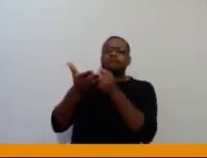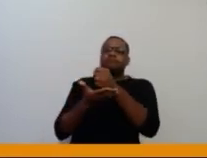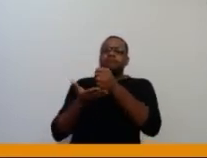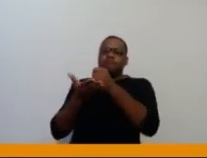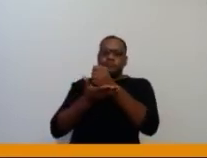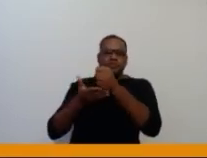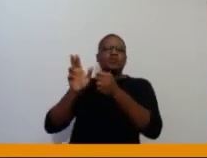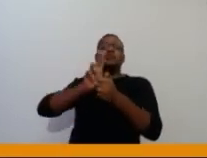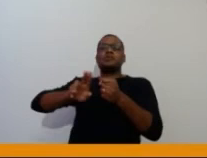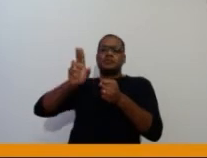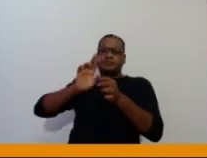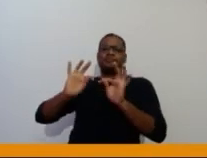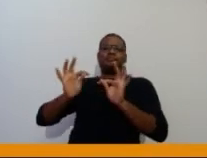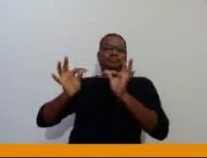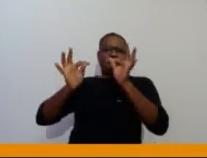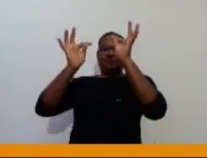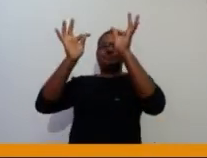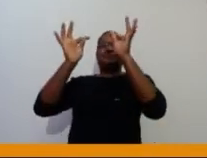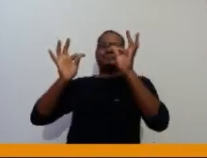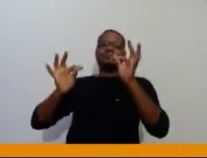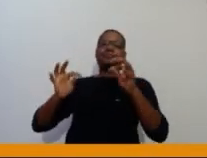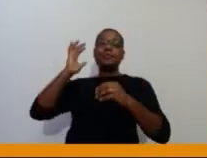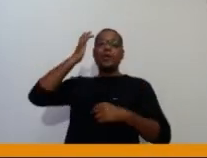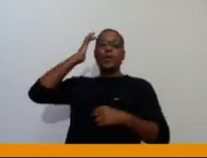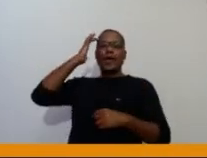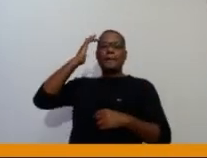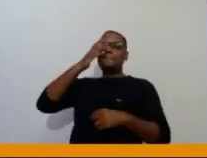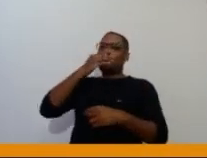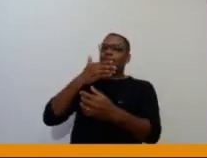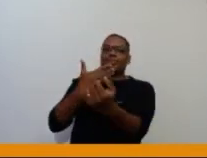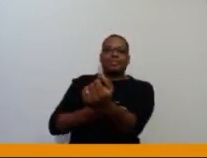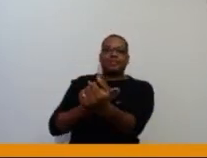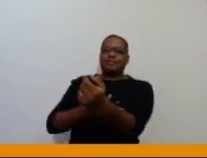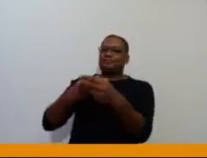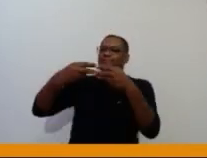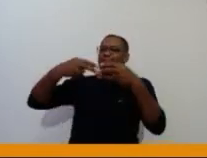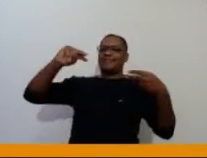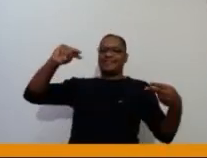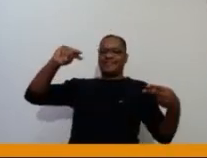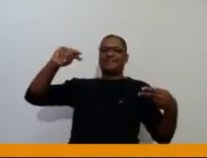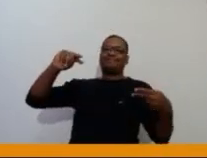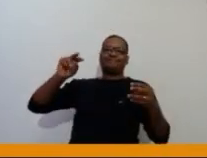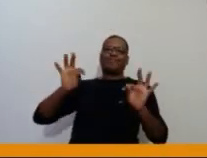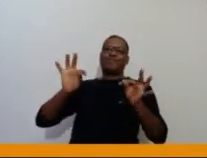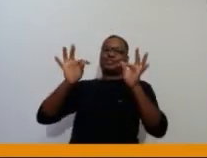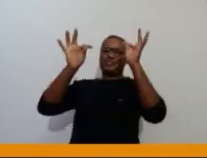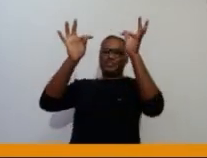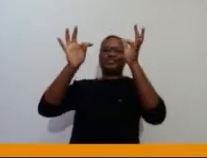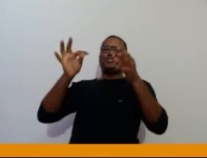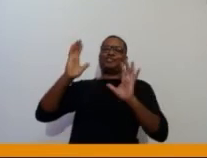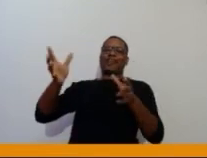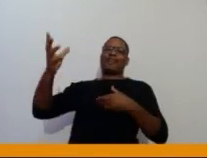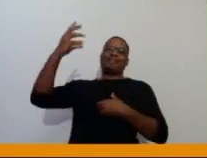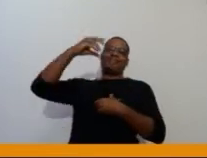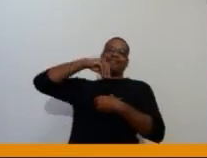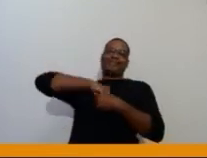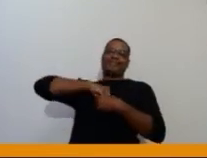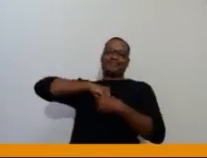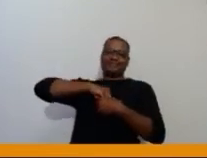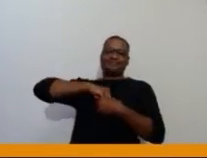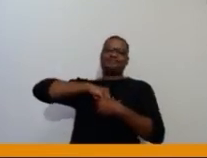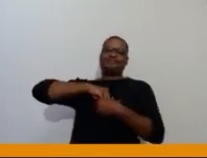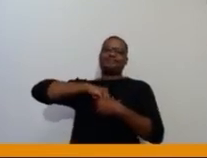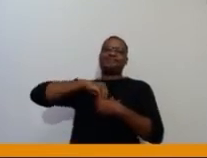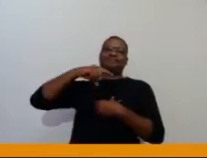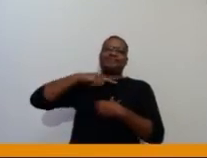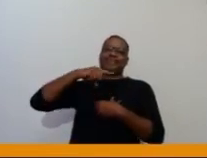a tecnologia. Então, eu acho que esse DNA de tecnologia, sim, o SENAC carrega consigo, e como